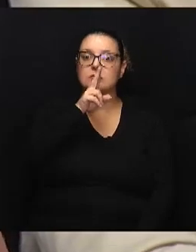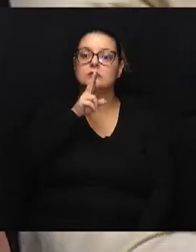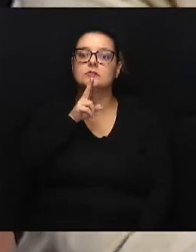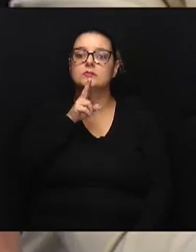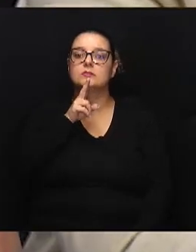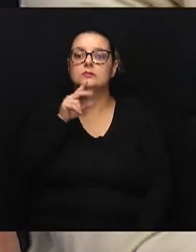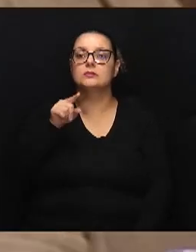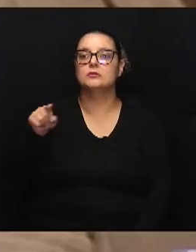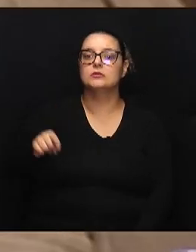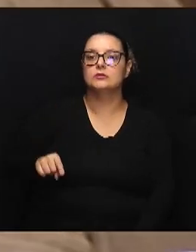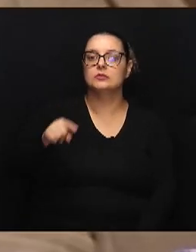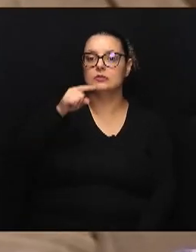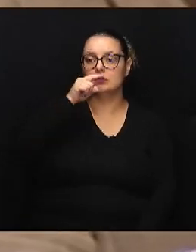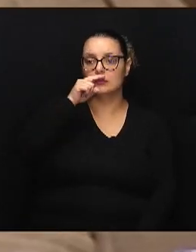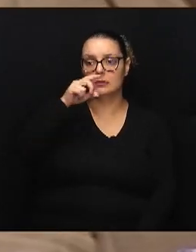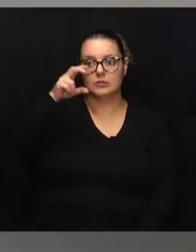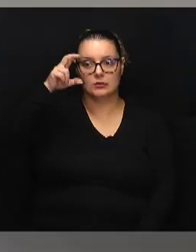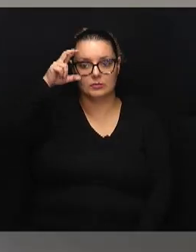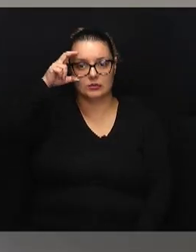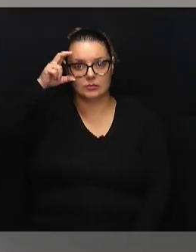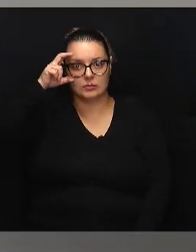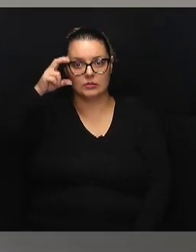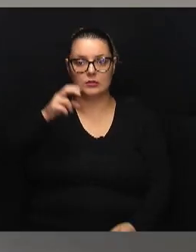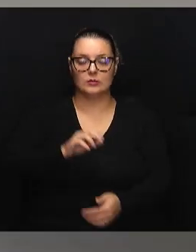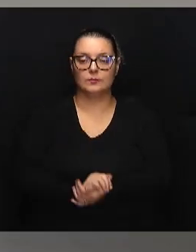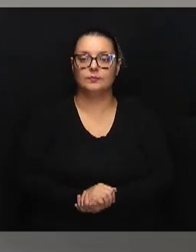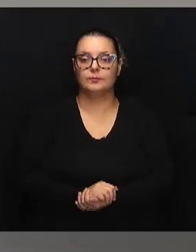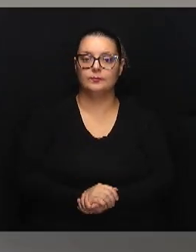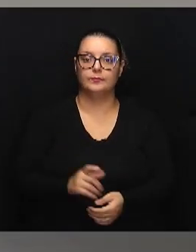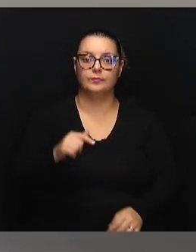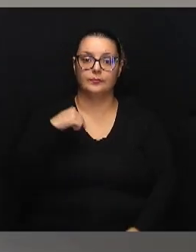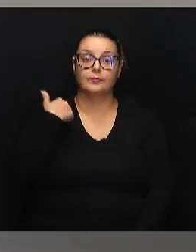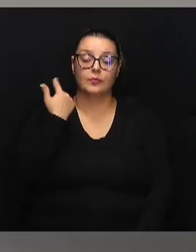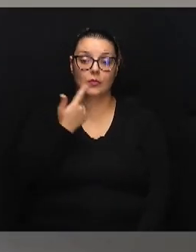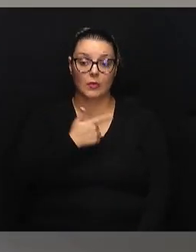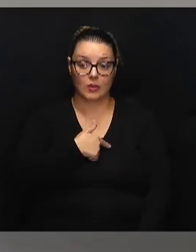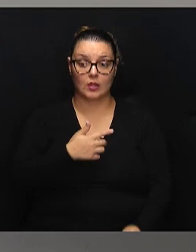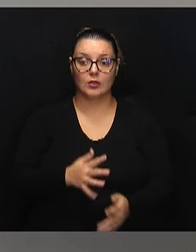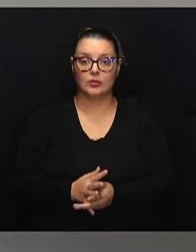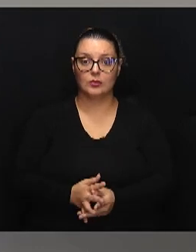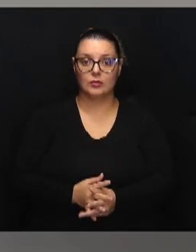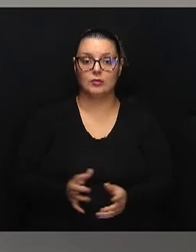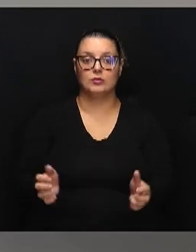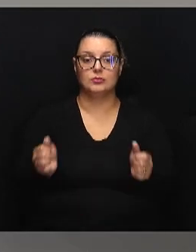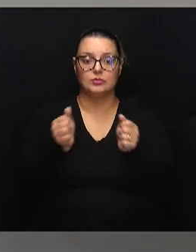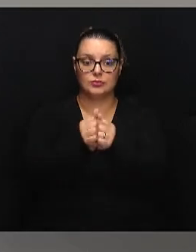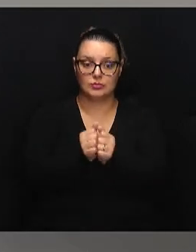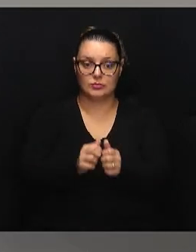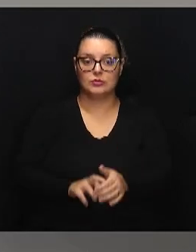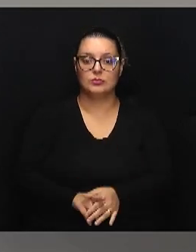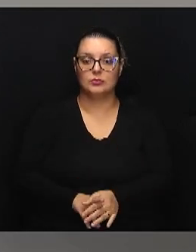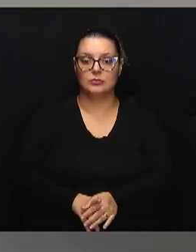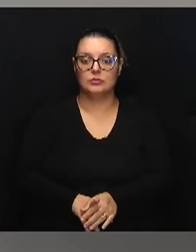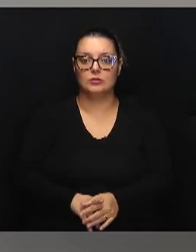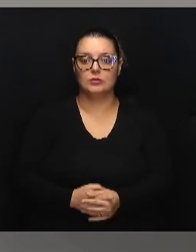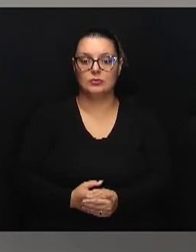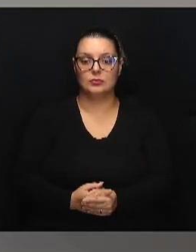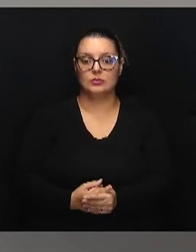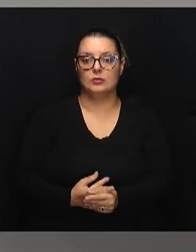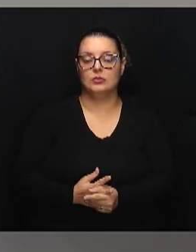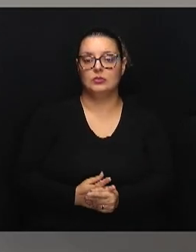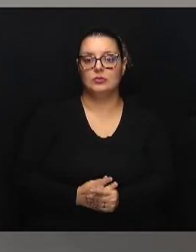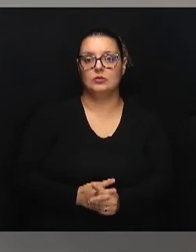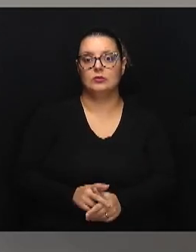Osseri, Zé Carlos e Carlinhos Camelô. A gente reúne várias regiões metropolitanas. Eu acho